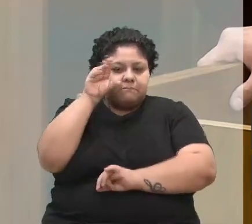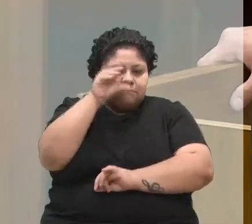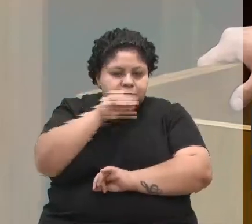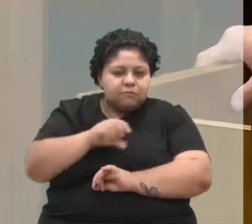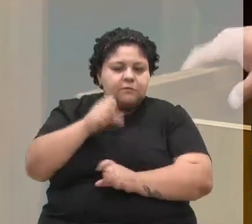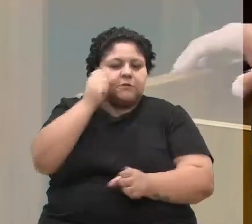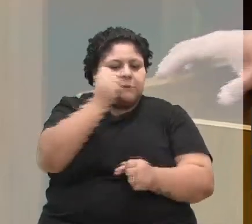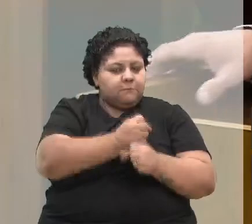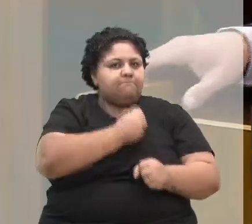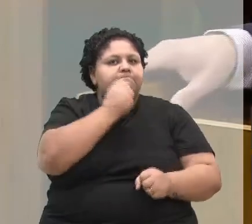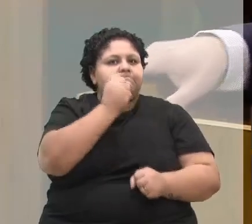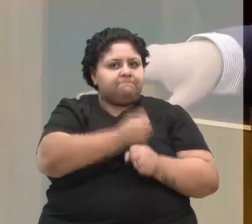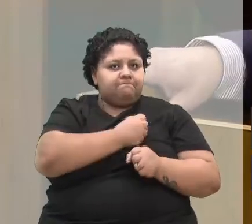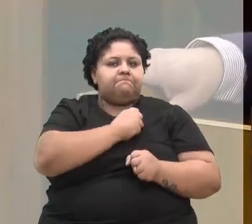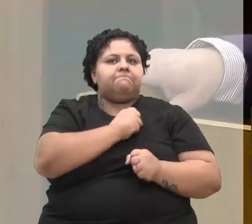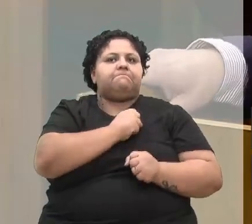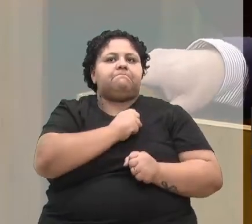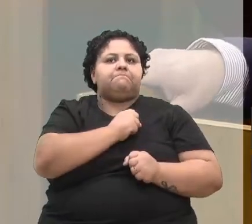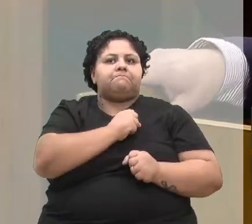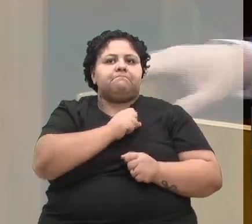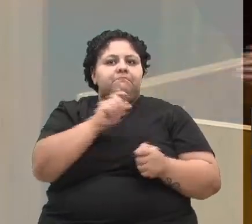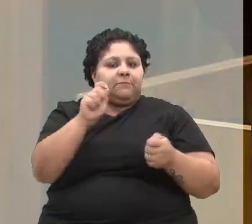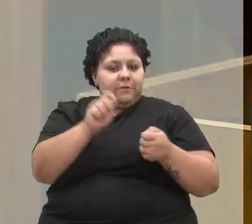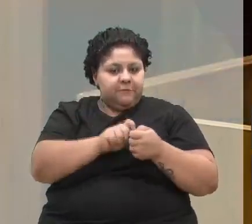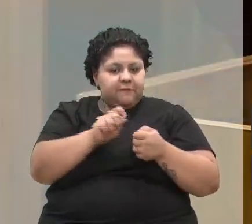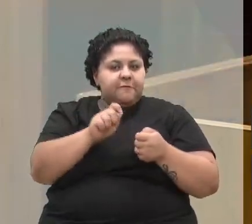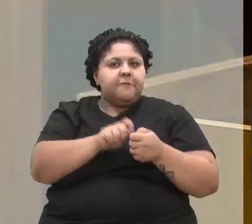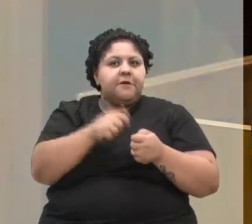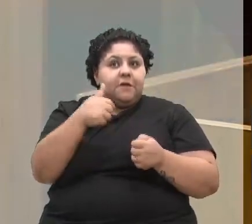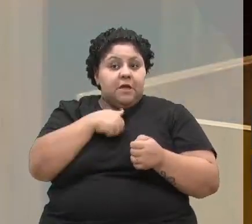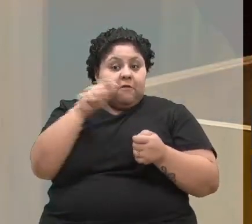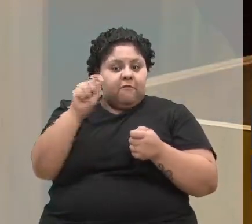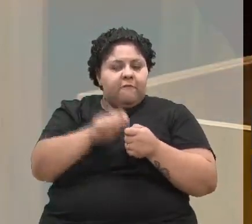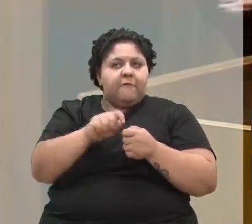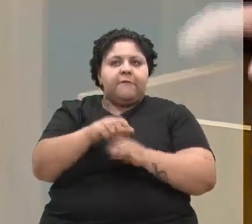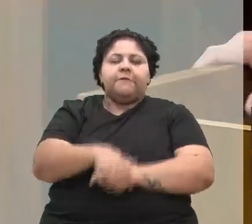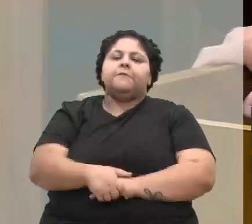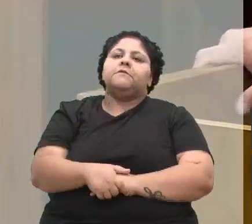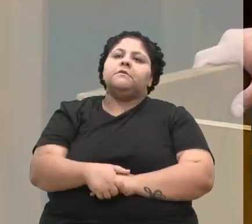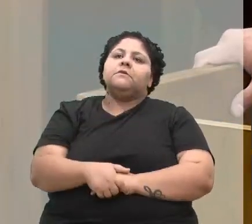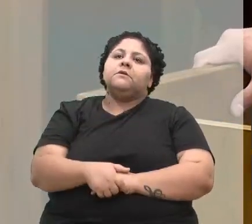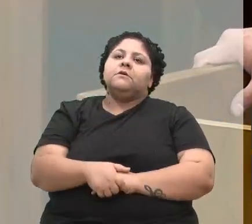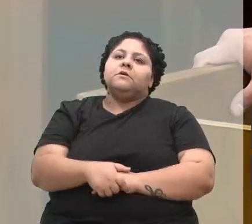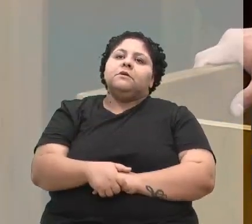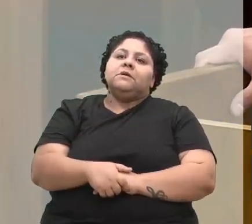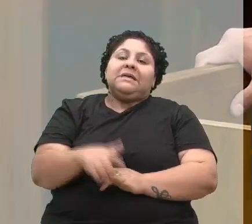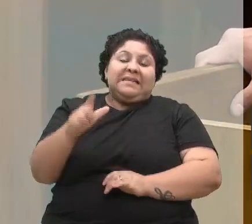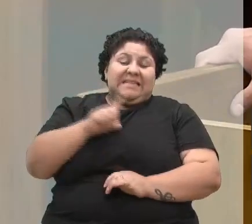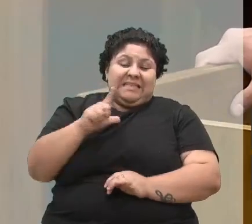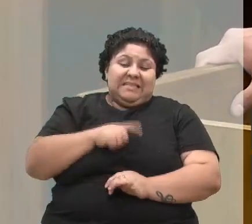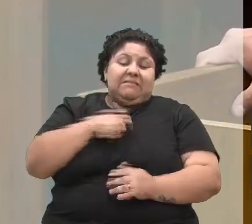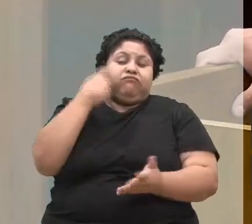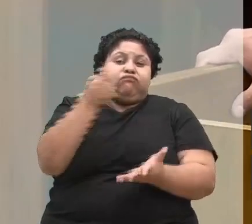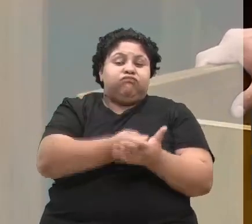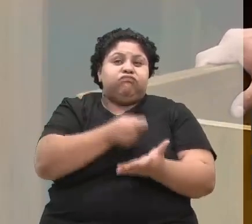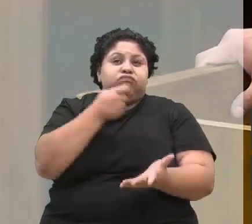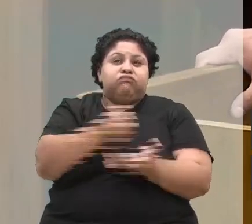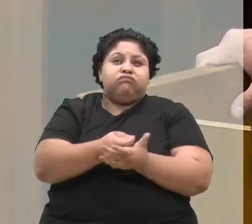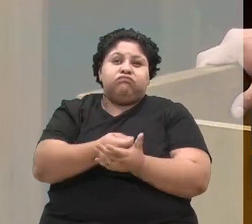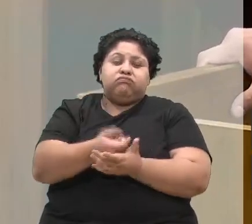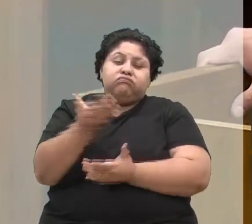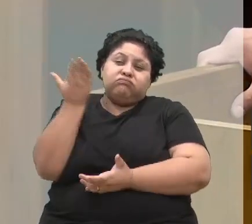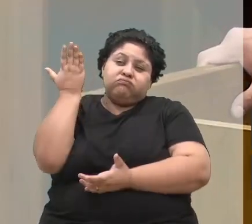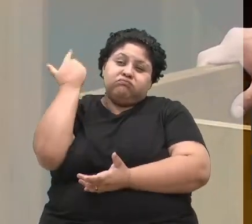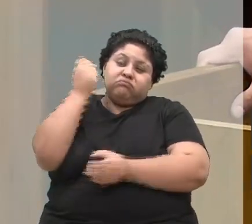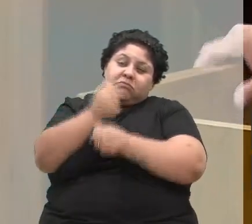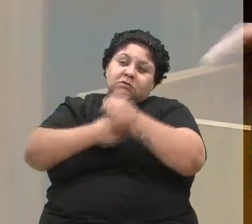obras, algo que de fato está acontecendo. E de fato as minhas diversas cobranças, juntamente desde o ano